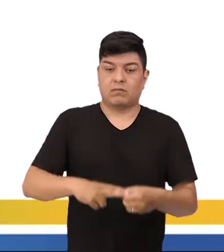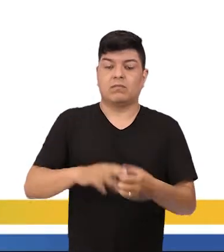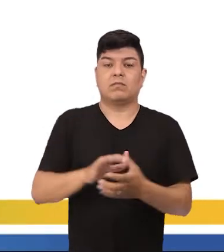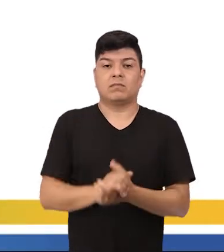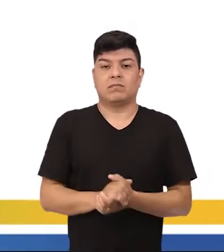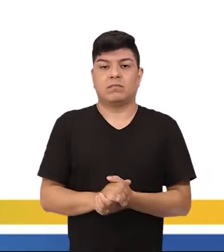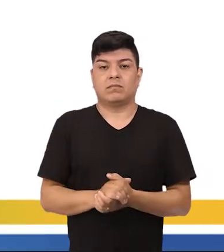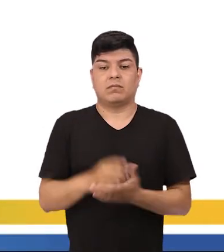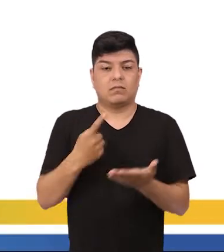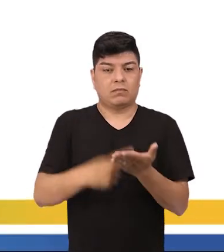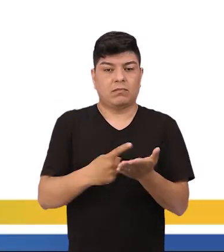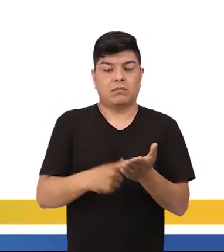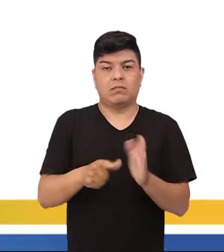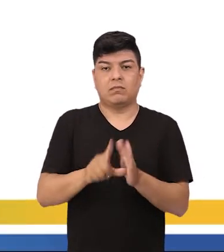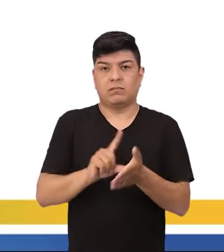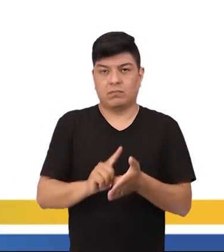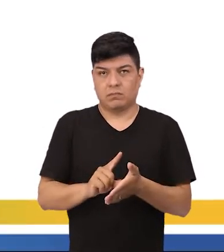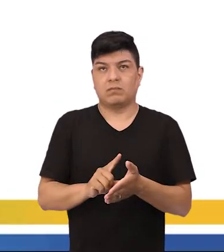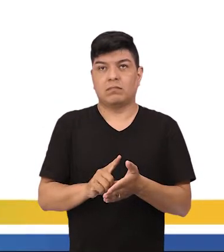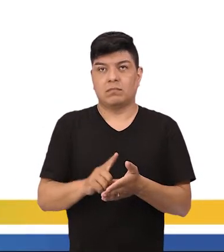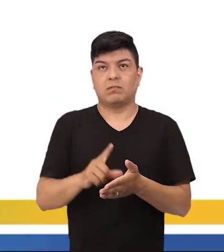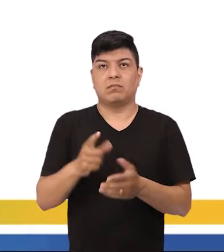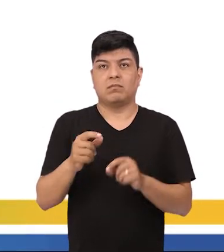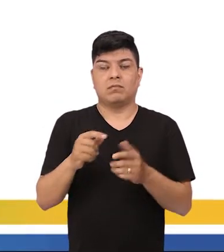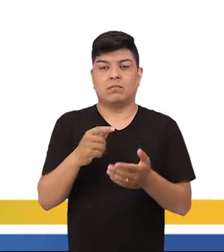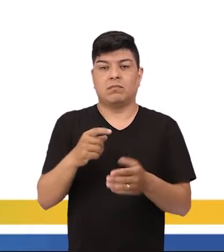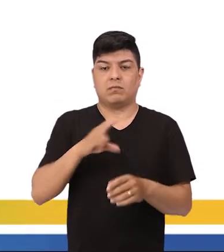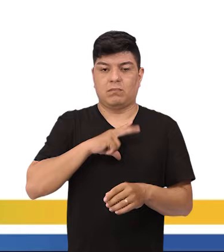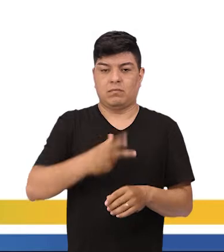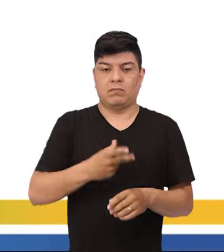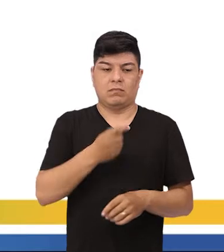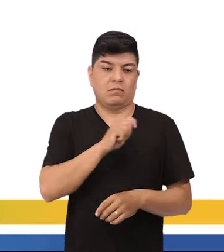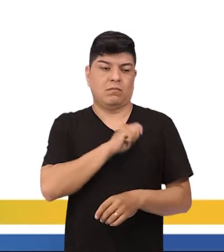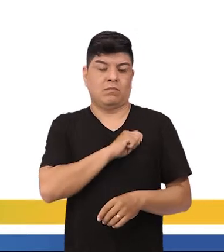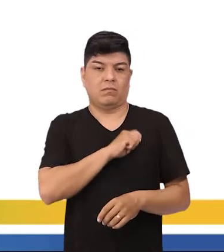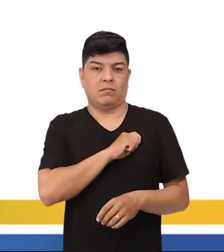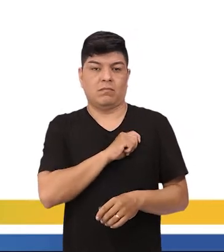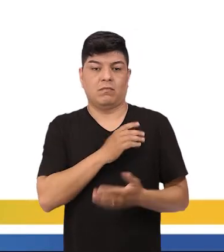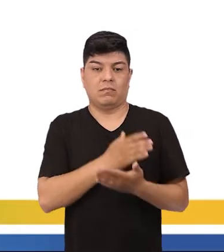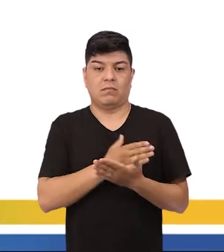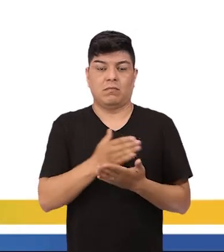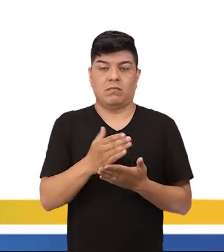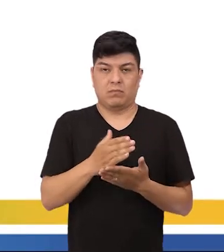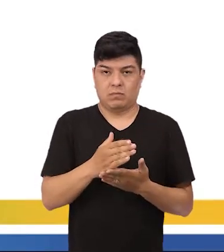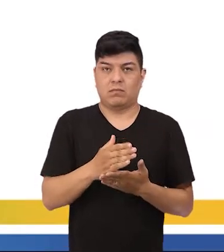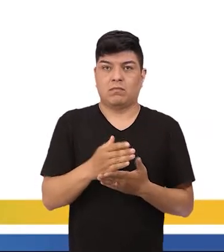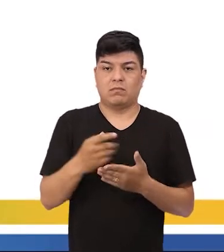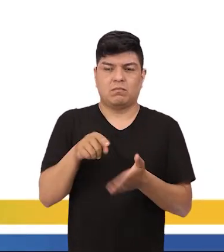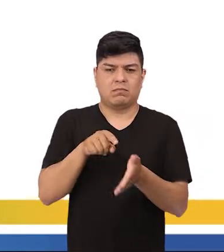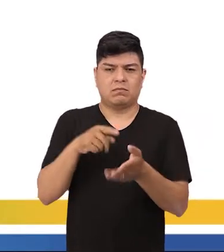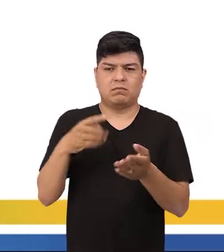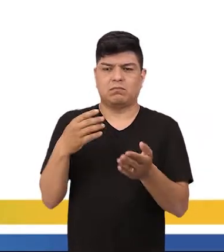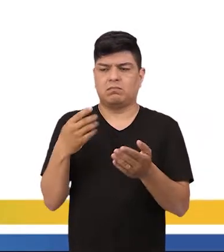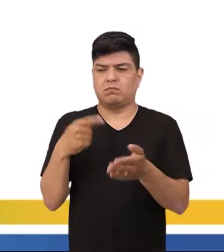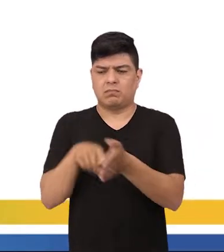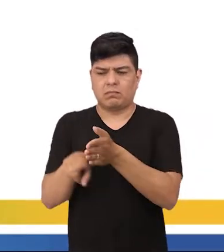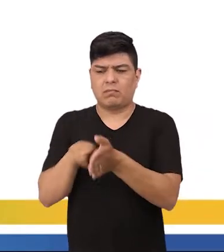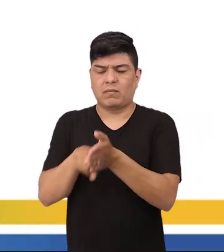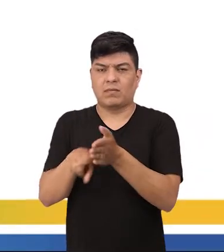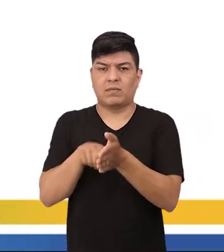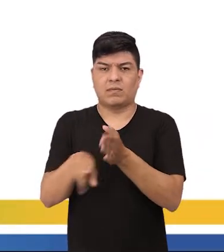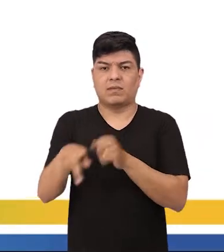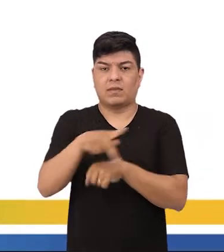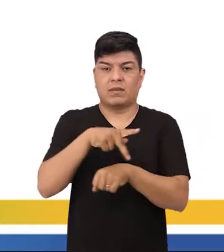Acordos anteriores, como o Tratado de Tordesilhas entre Portugal e Espanha, começaram a ser questionados, né,